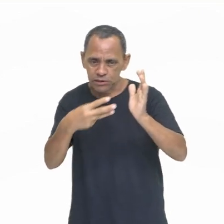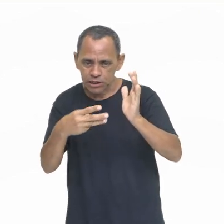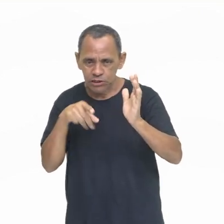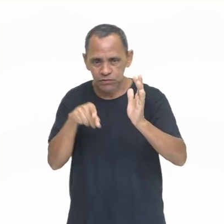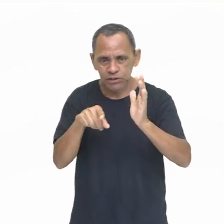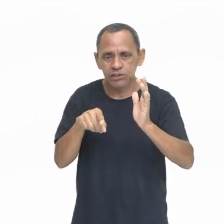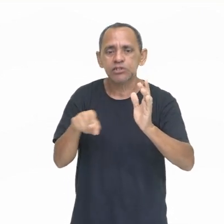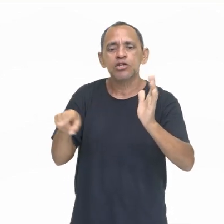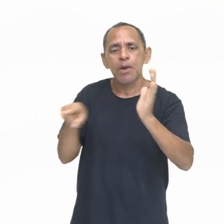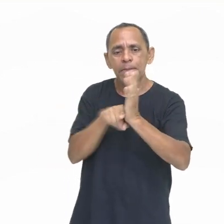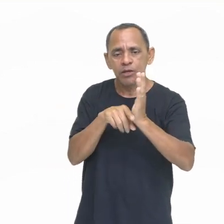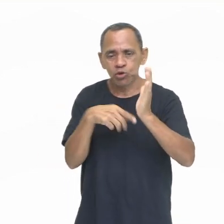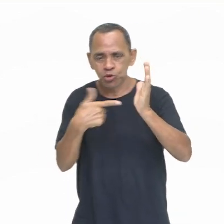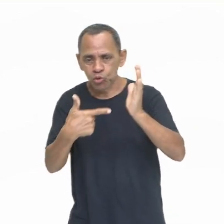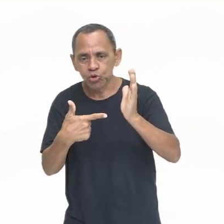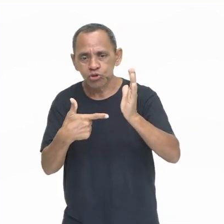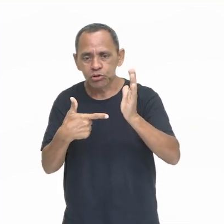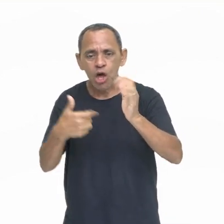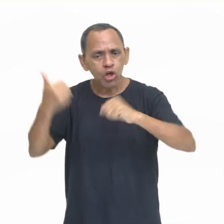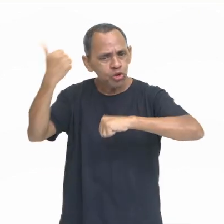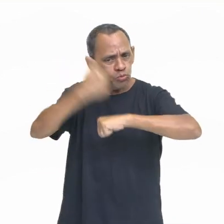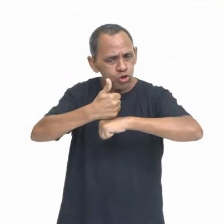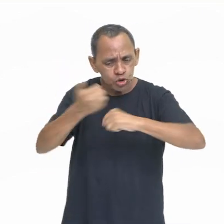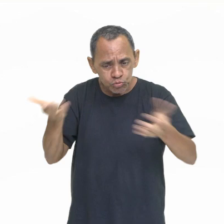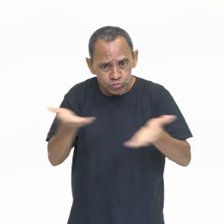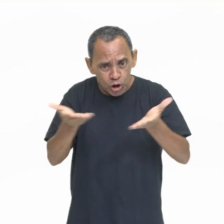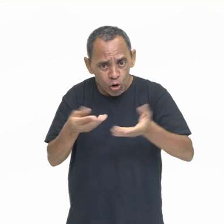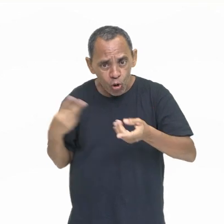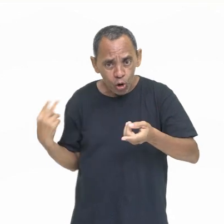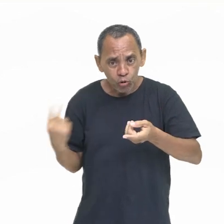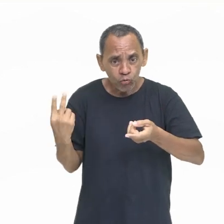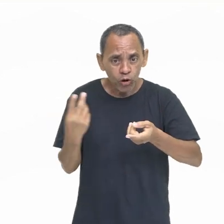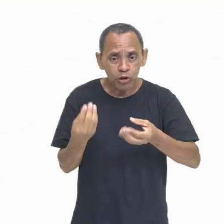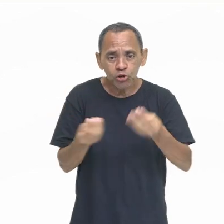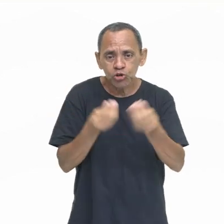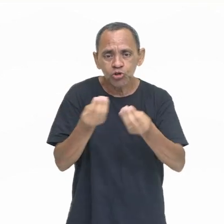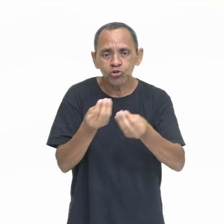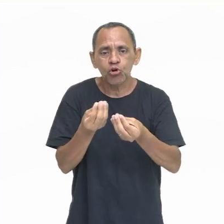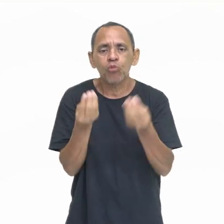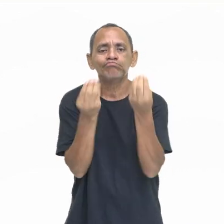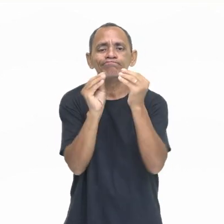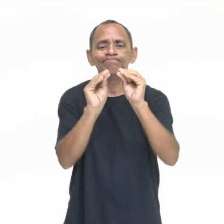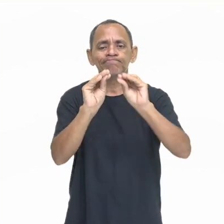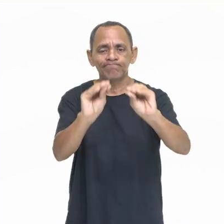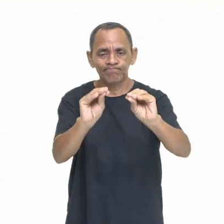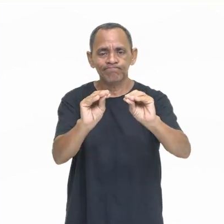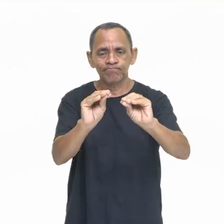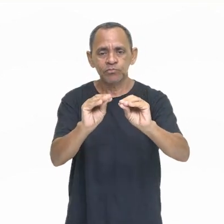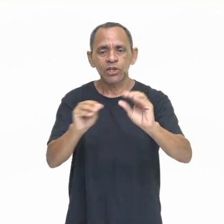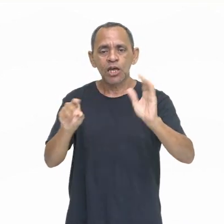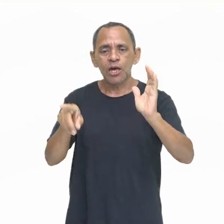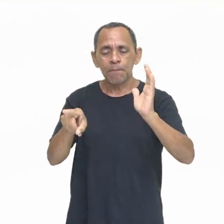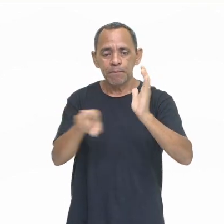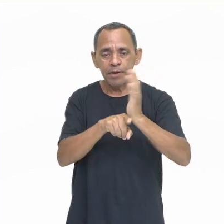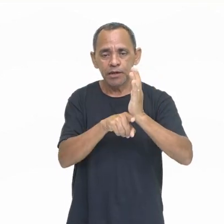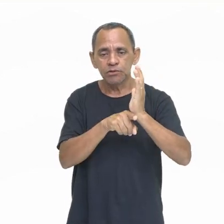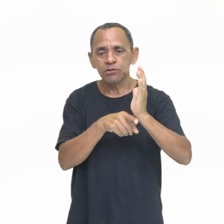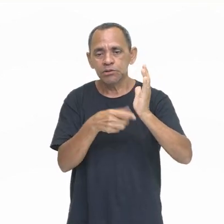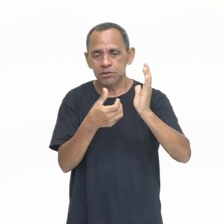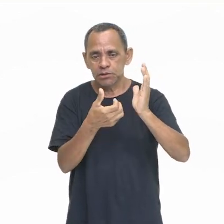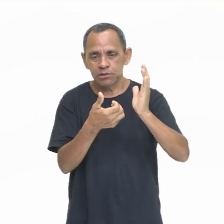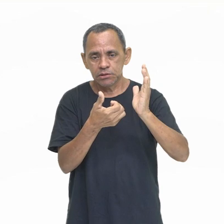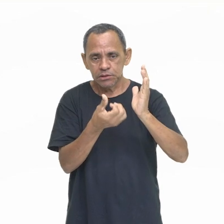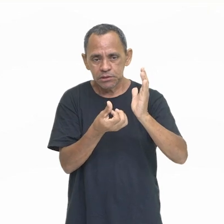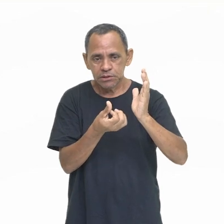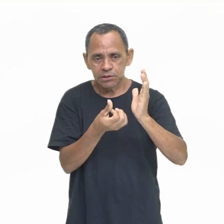menos 6 ao quadrado, menos 4 vezes 3 vezes menos 2, ó, substituímos os valores. E aí ficamos com menos 6